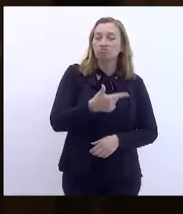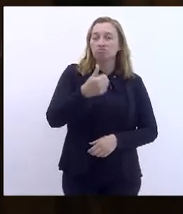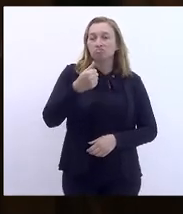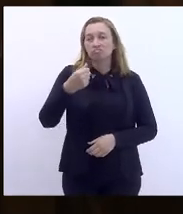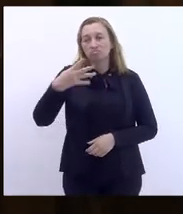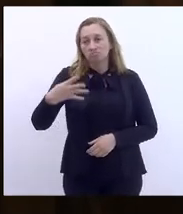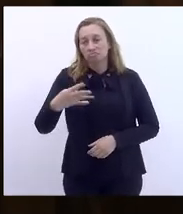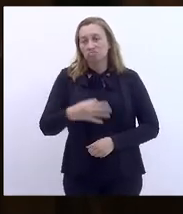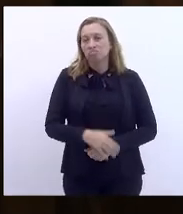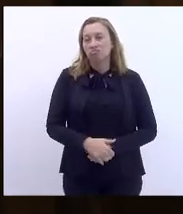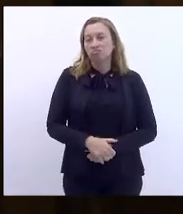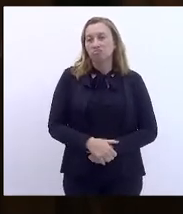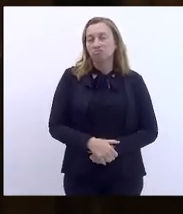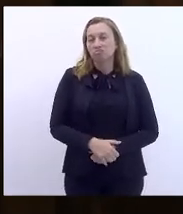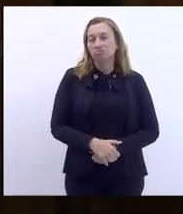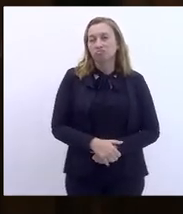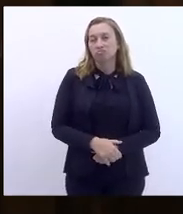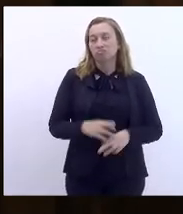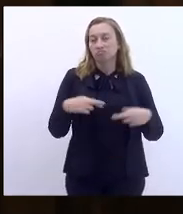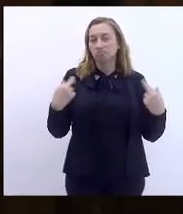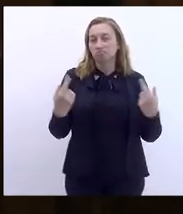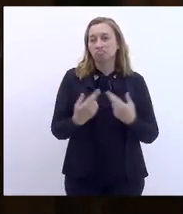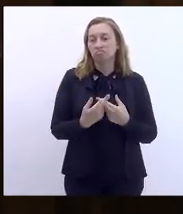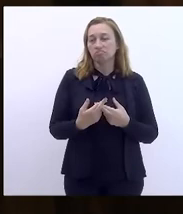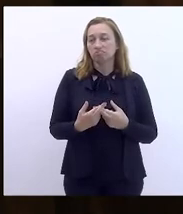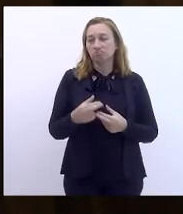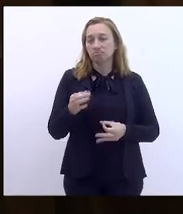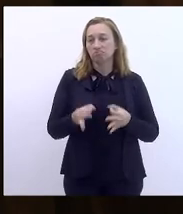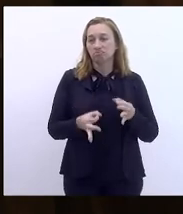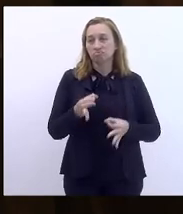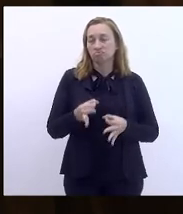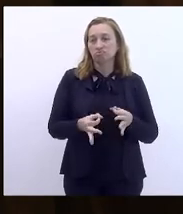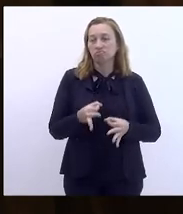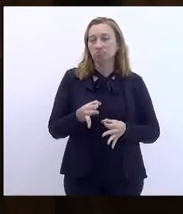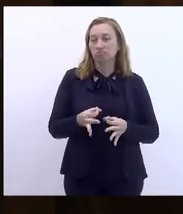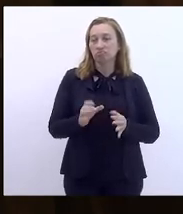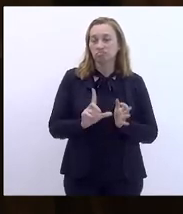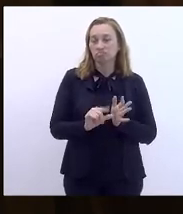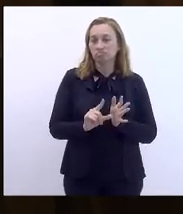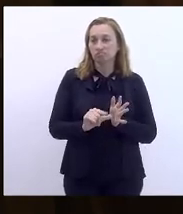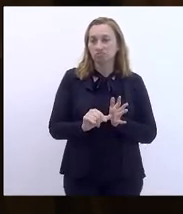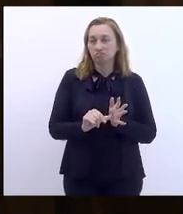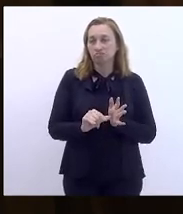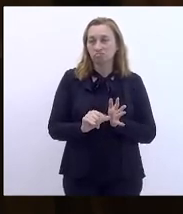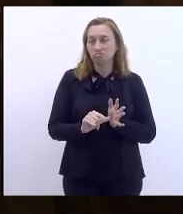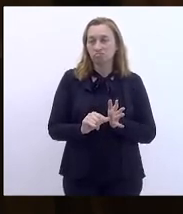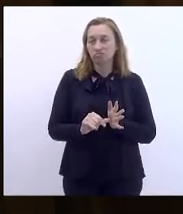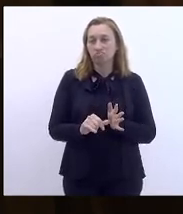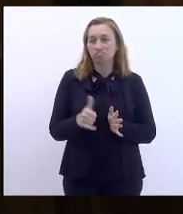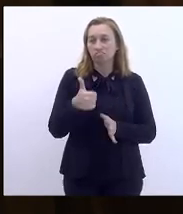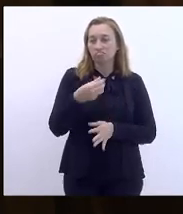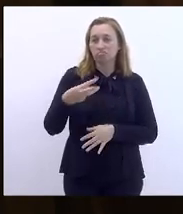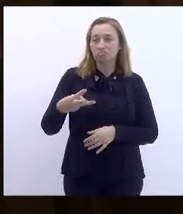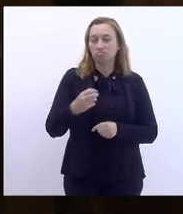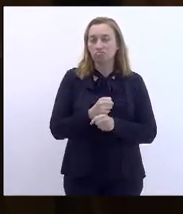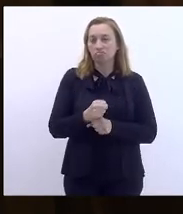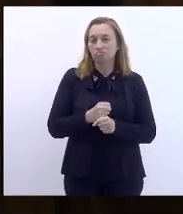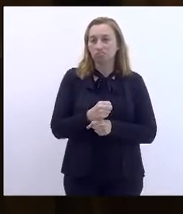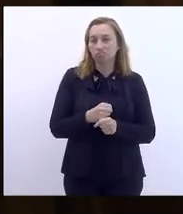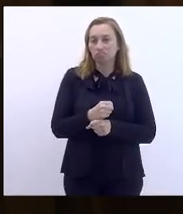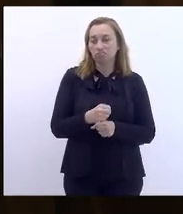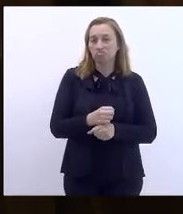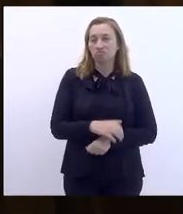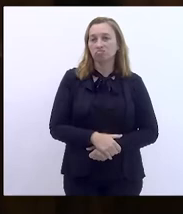2014 casar audiência do Júri para plantas sendo adiadas adiadas fazer 13 anos